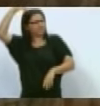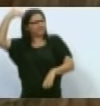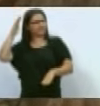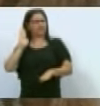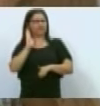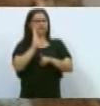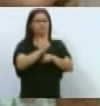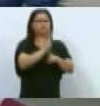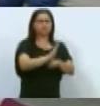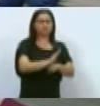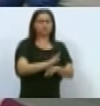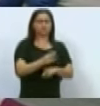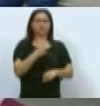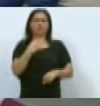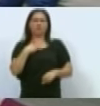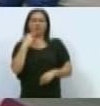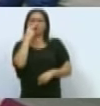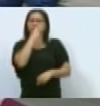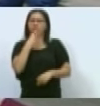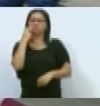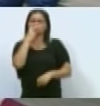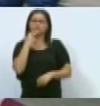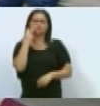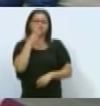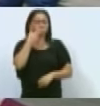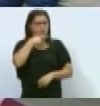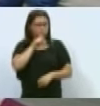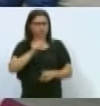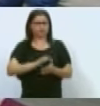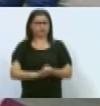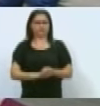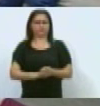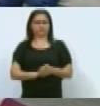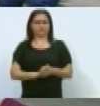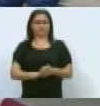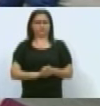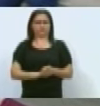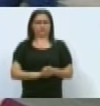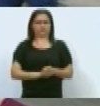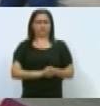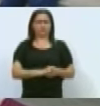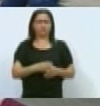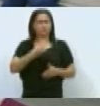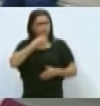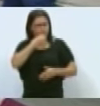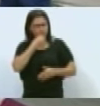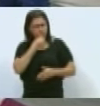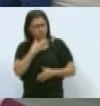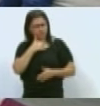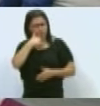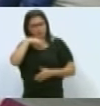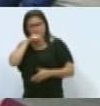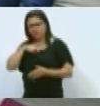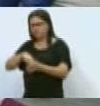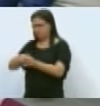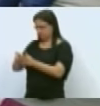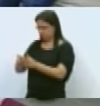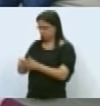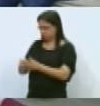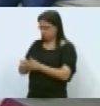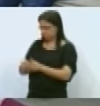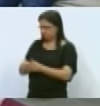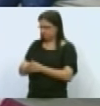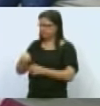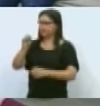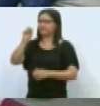lá. Você lê os lábios, entendi. E você achou que esse foi um caminho bom, Isabel, ensinar ela a ler os lábios? Sim,